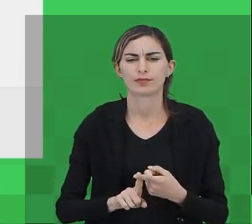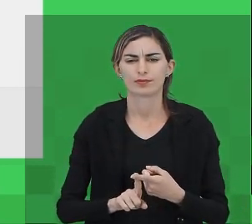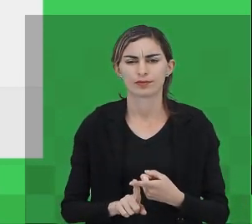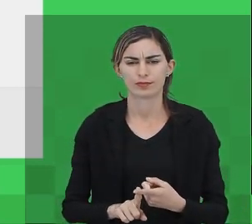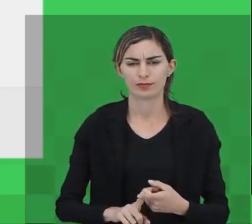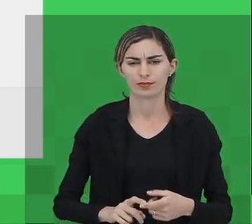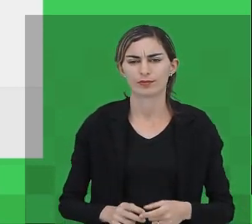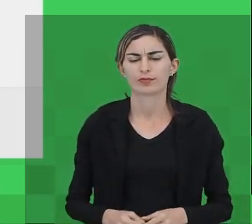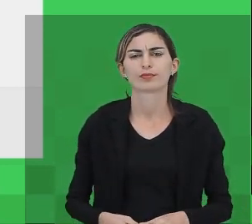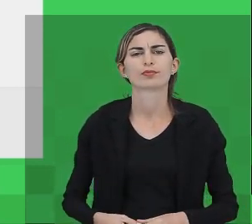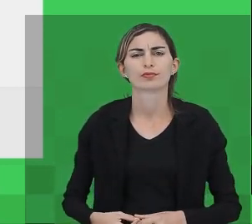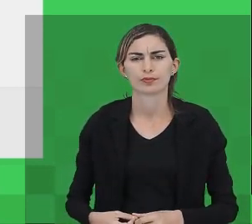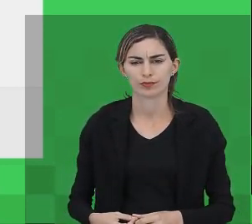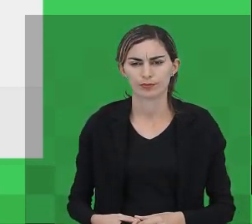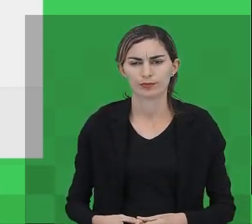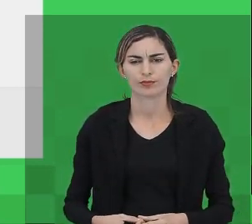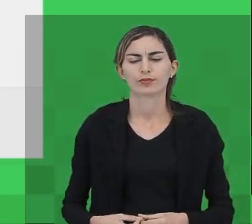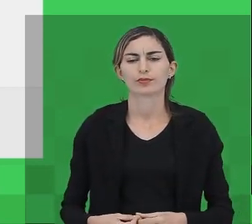Finish.